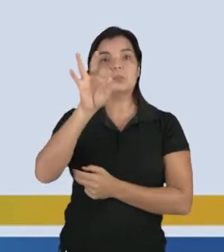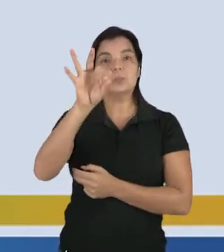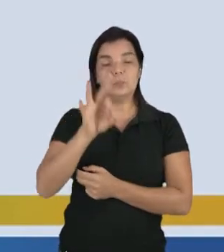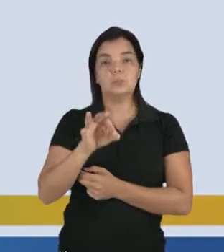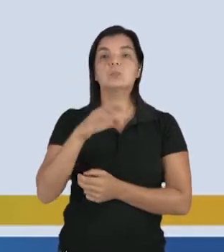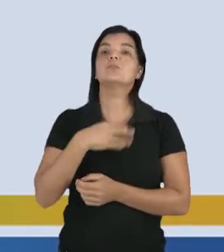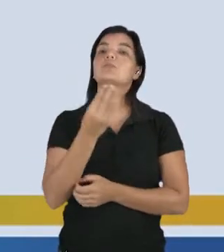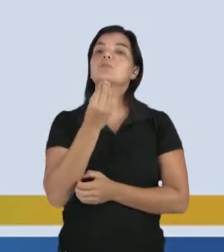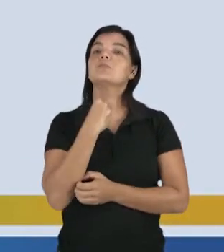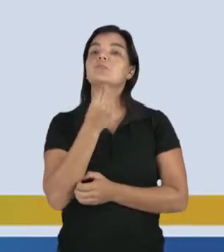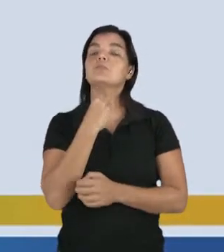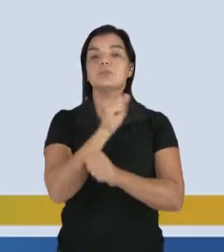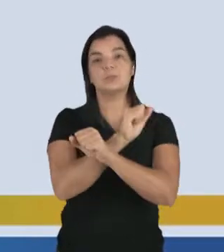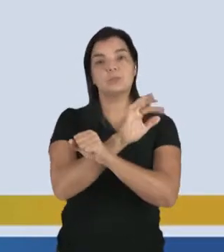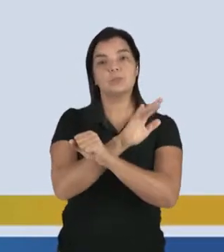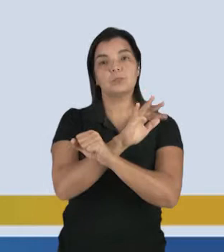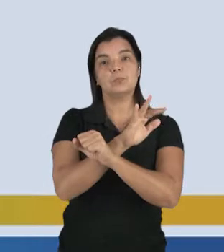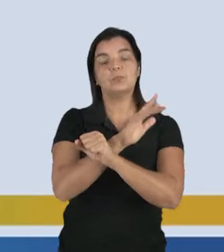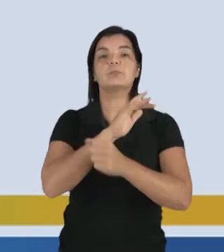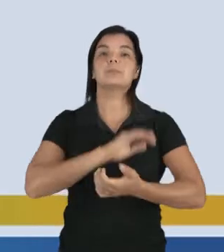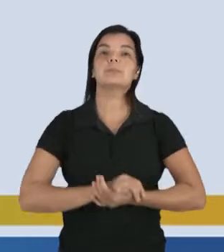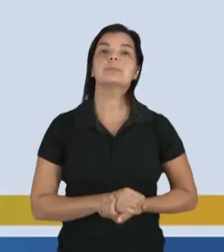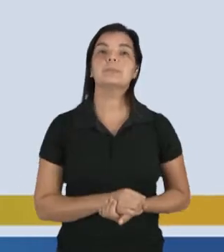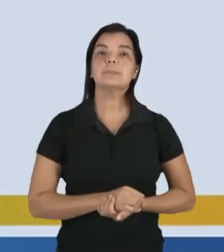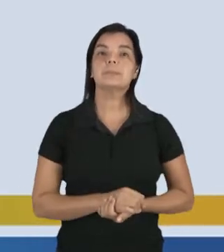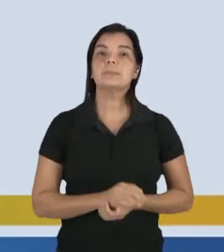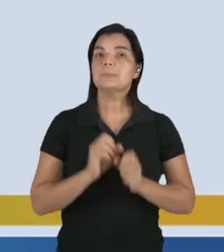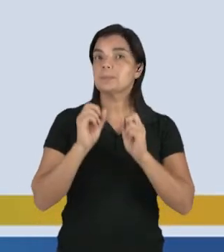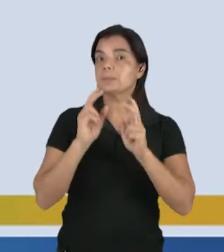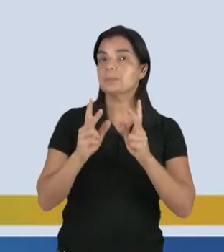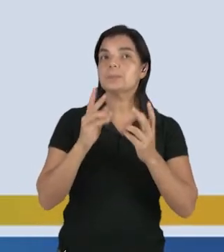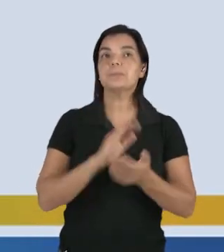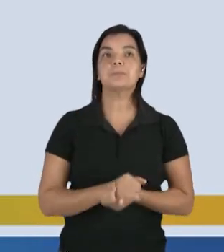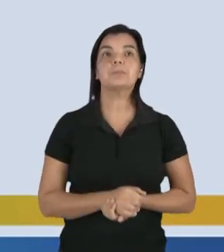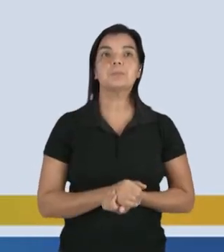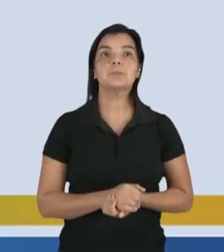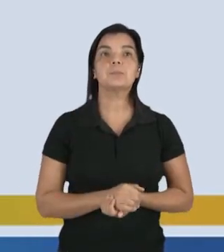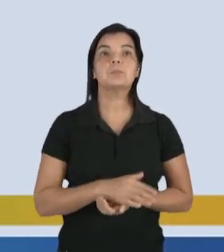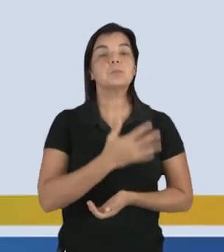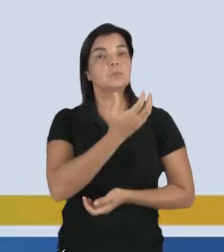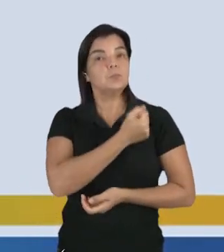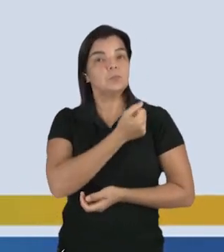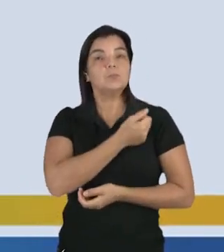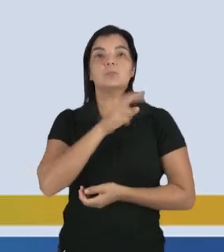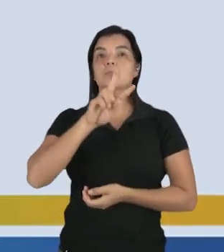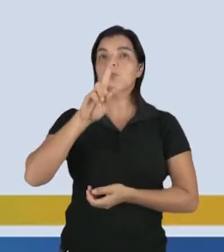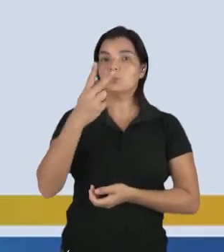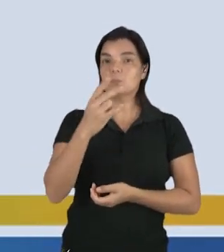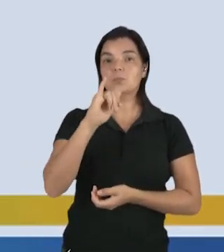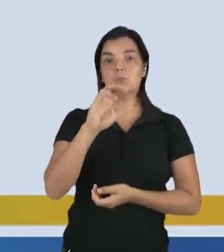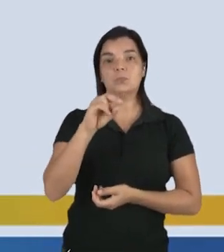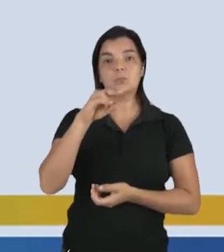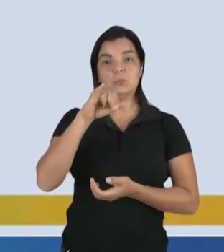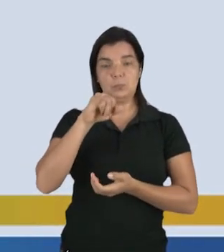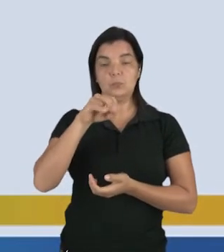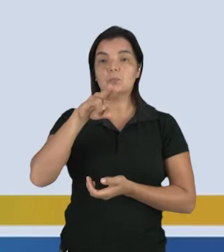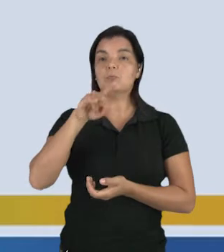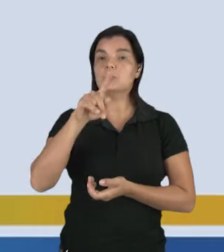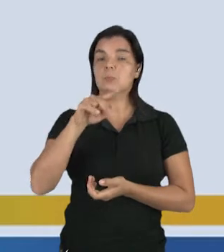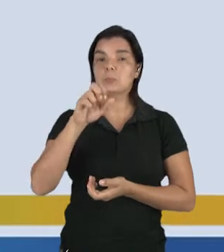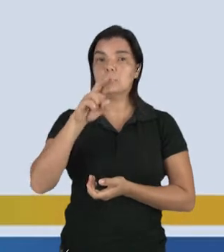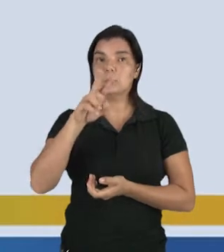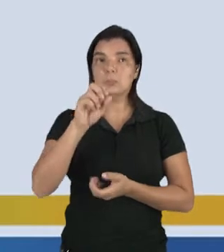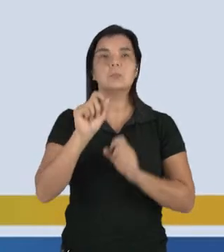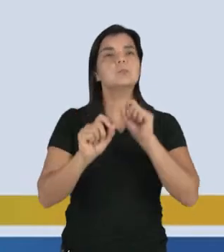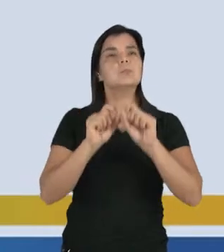5%, ele é classificado como ácido fraco, ok? Quanto ao número de hidrogênios